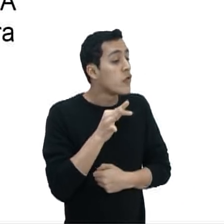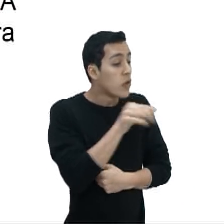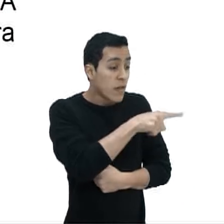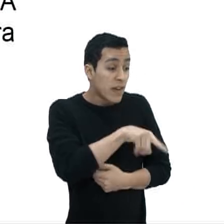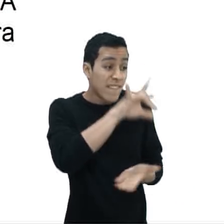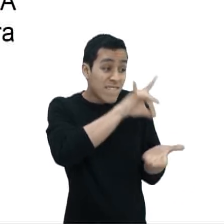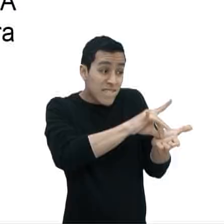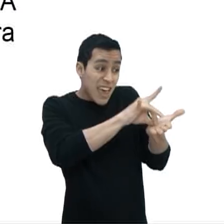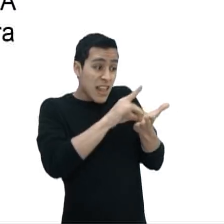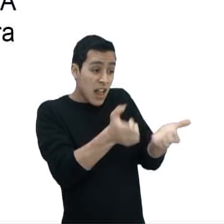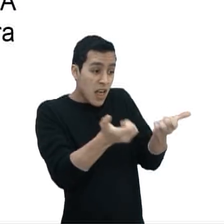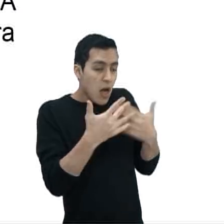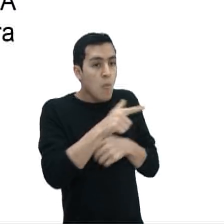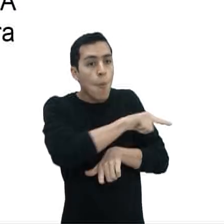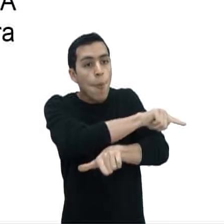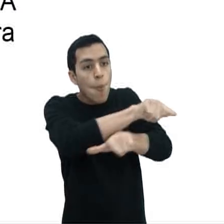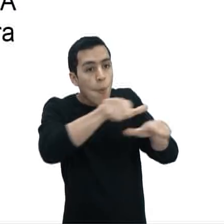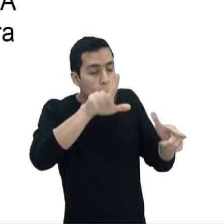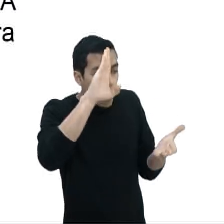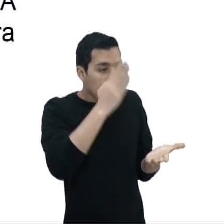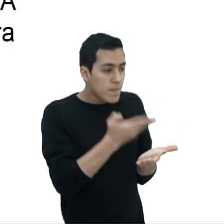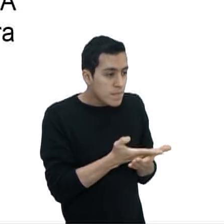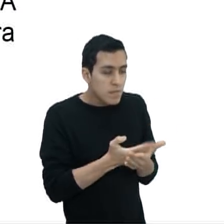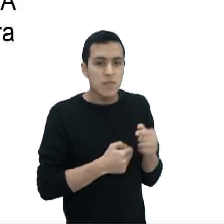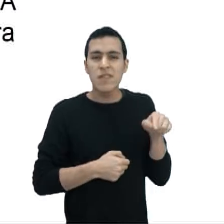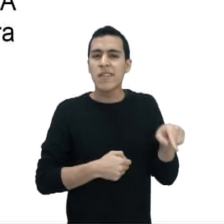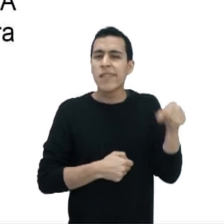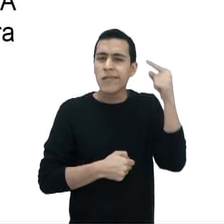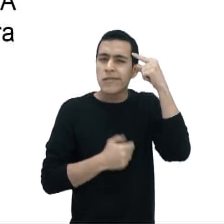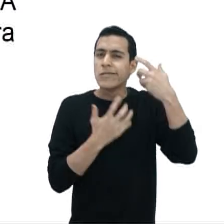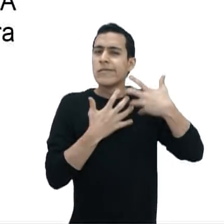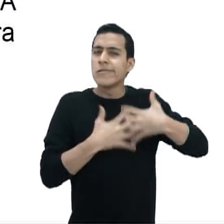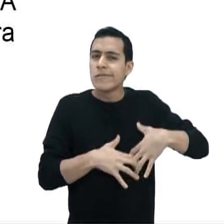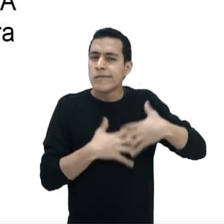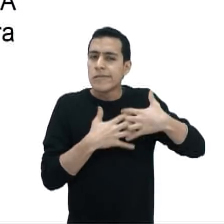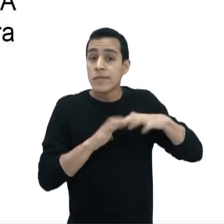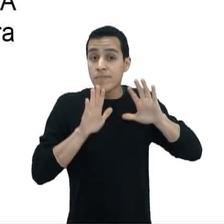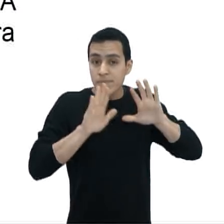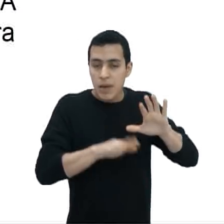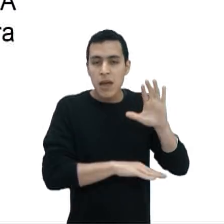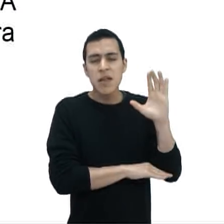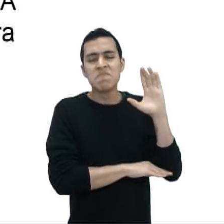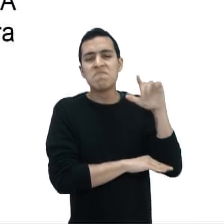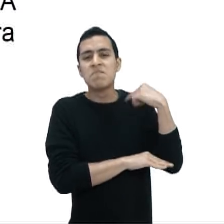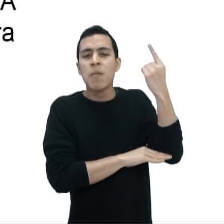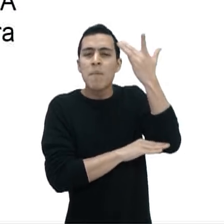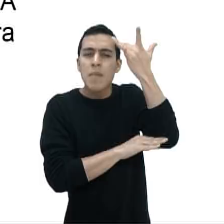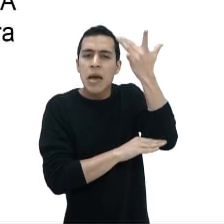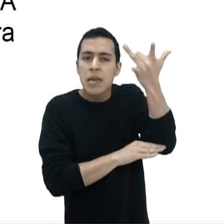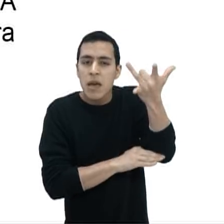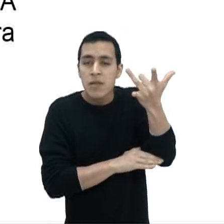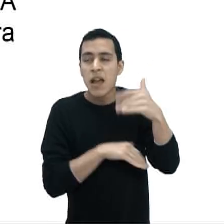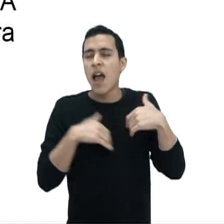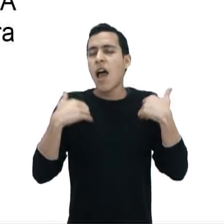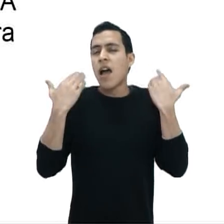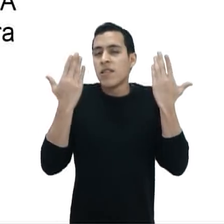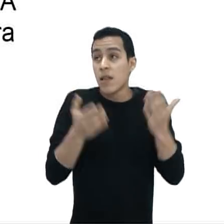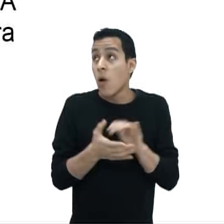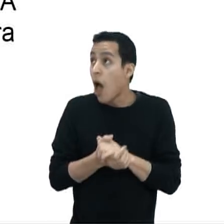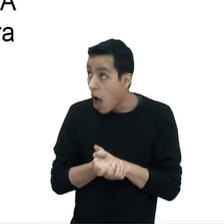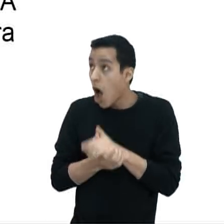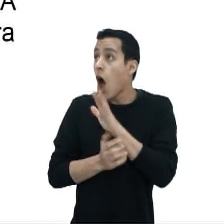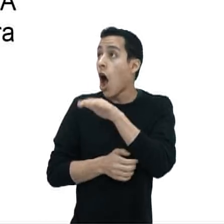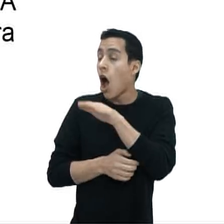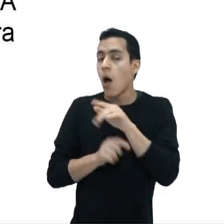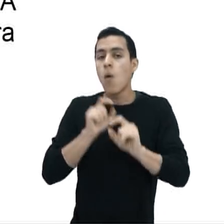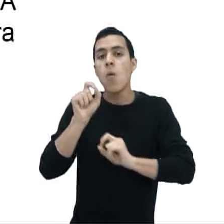uma verdade e ninguém acreditará. Felipe ficava pensativo. Mas no dia seguinte, então, aconteceu o